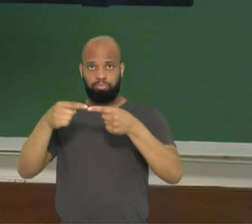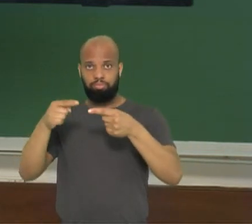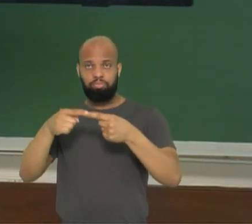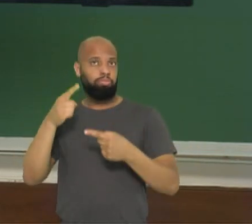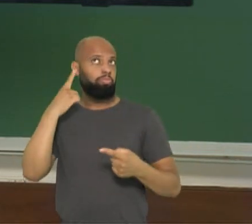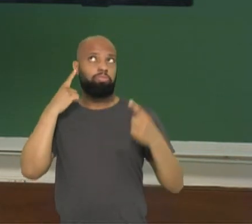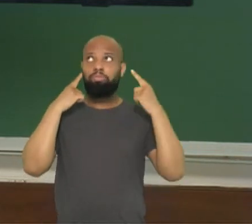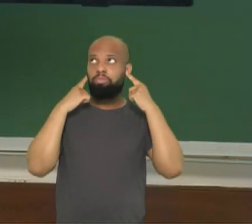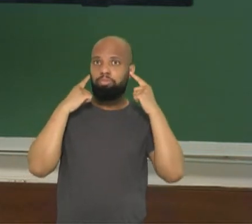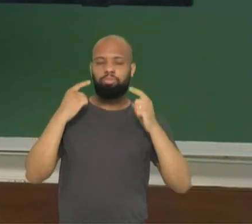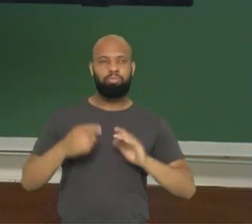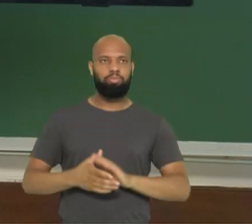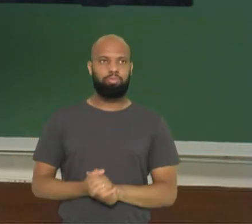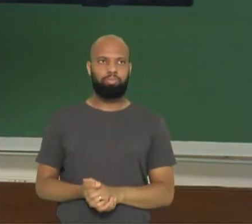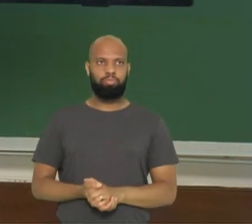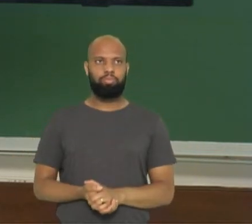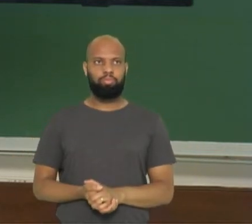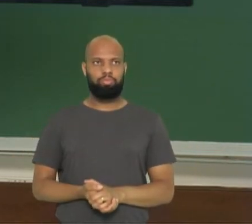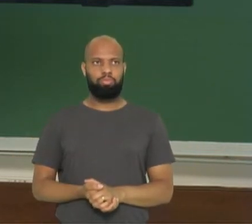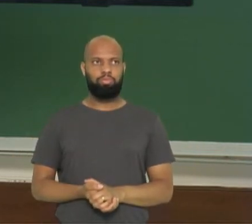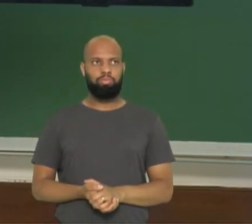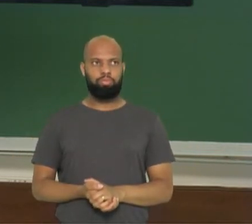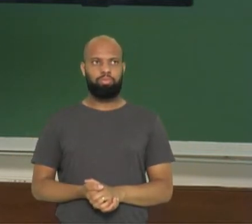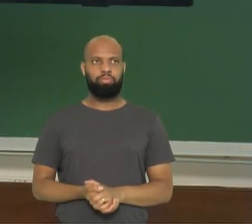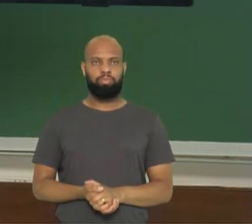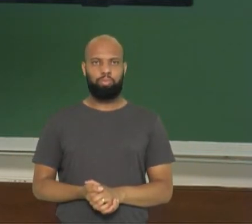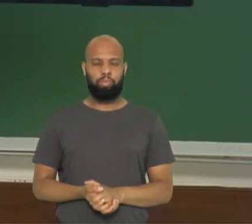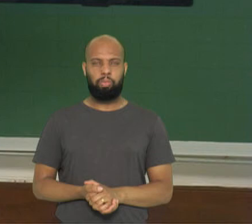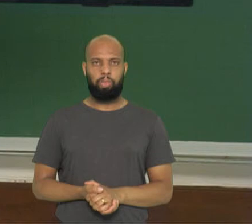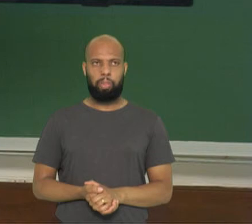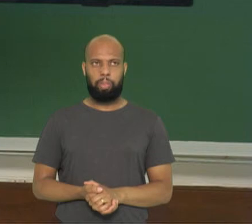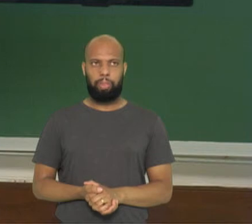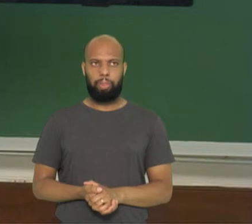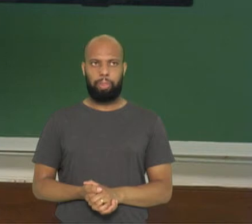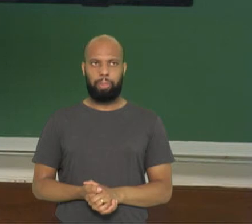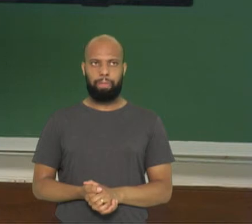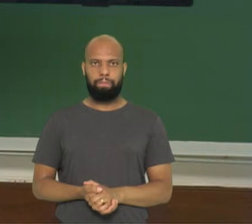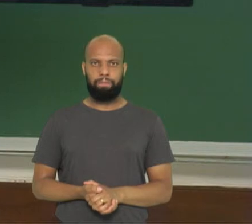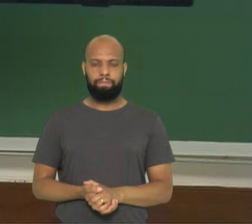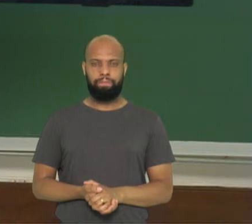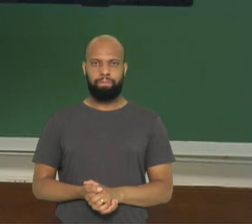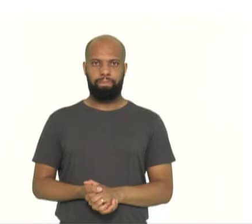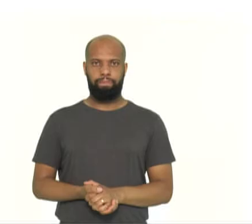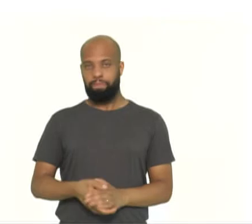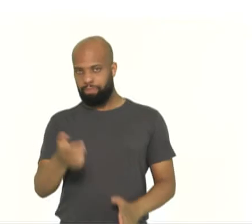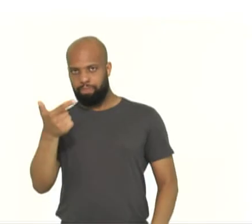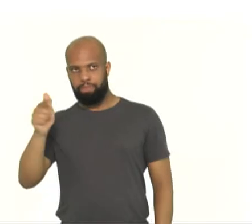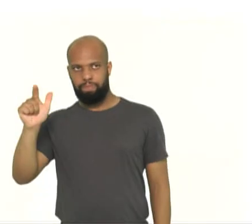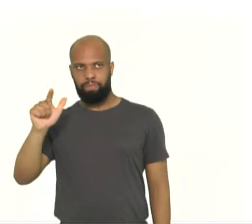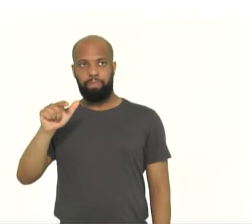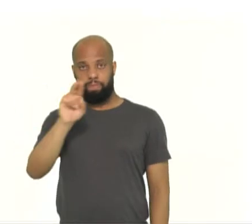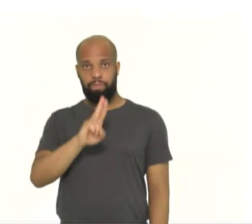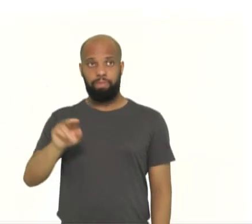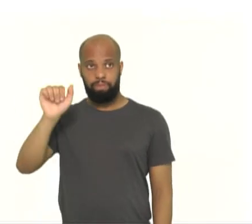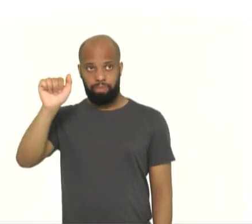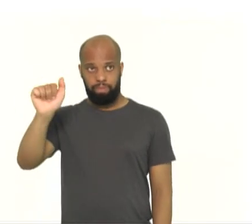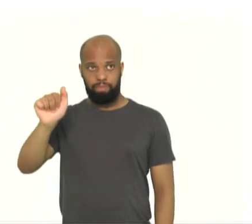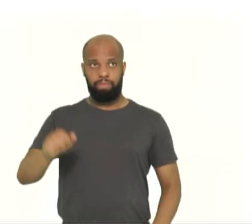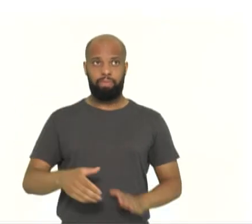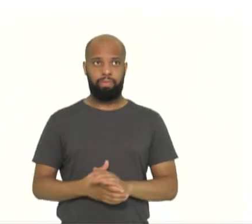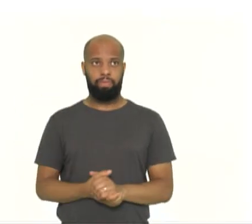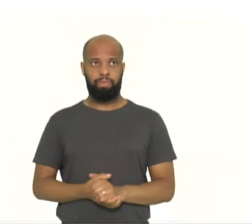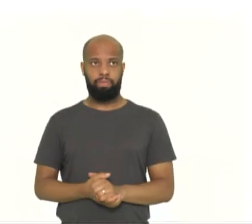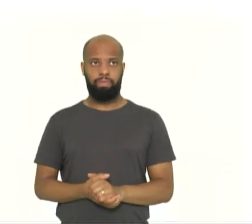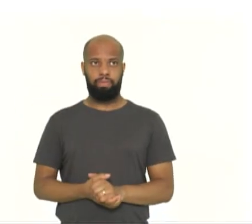oídos. Bien? Duelen com oídos, que os dois estão no plural. A próxima, colocamos a, me duele